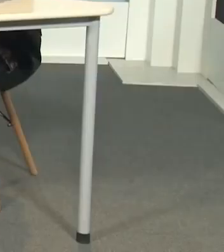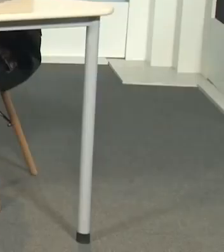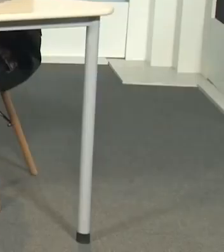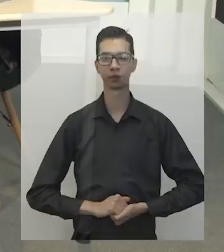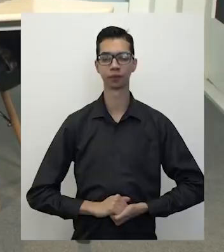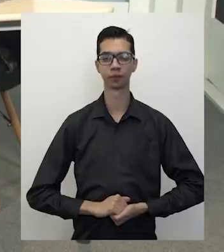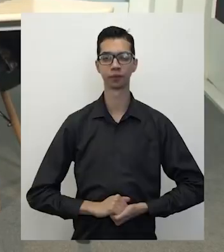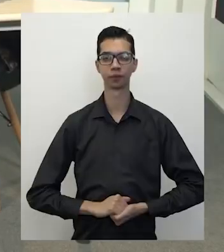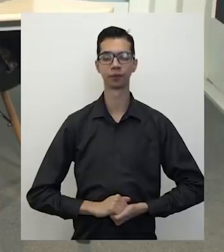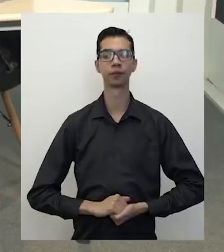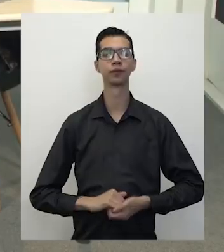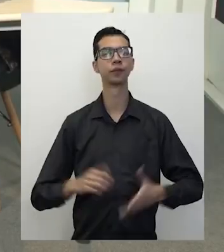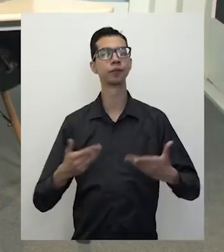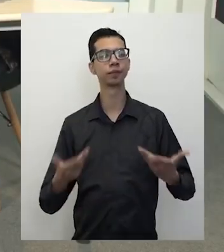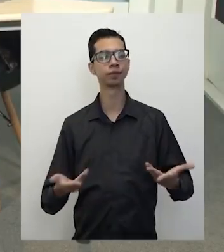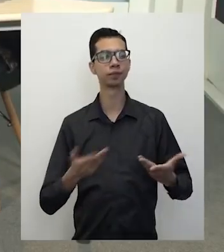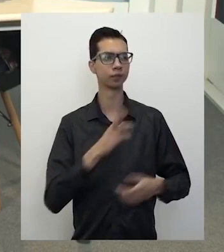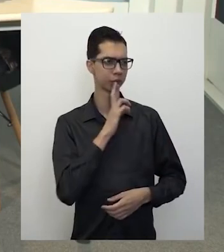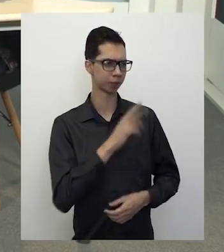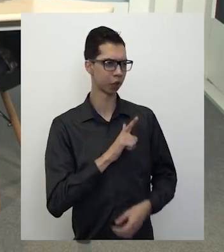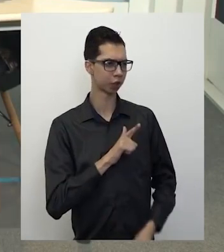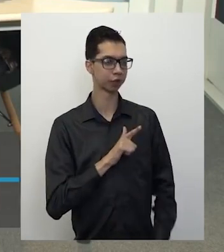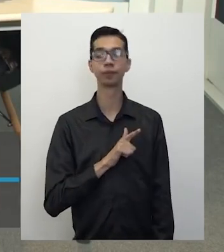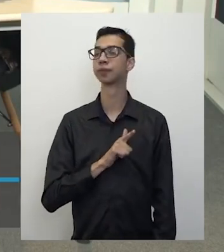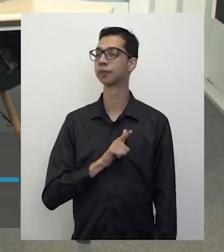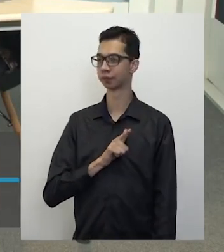Temos respostas? Nós temos. Nós temos aqui, olha,